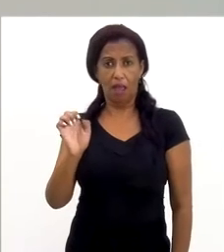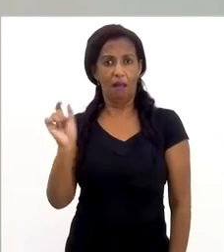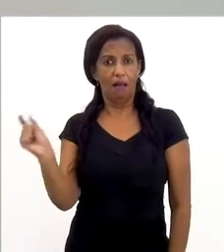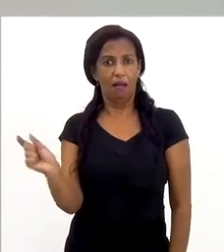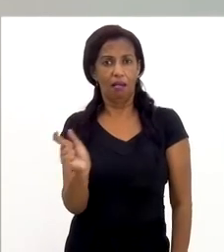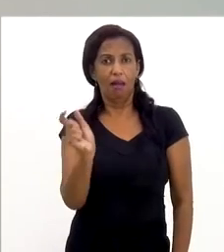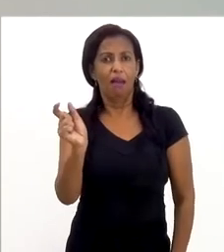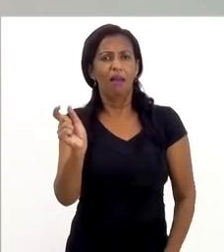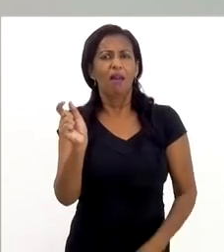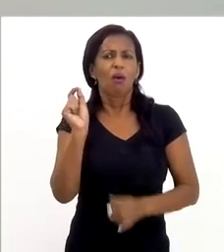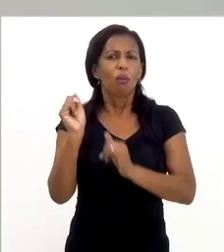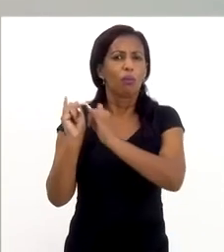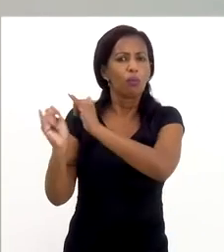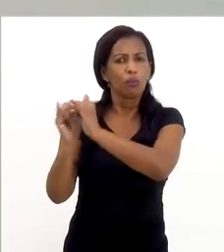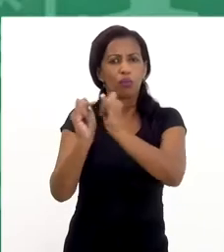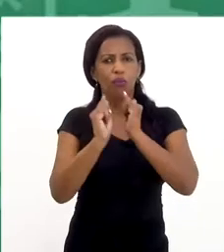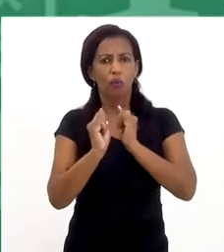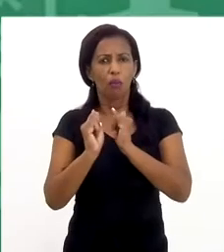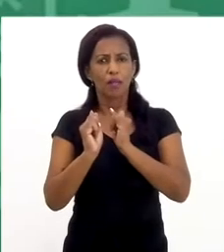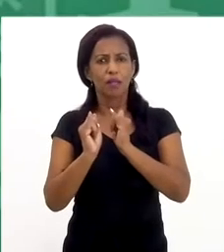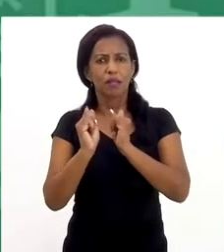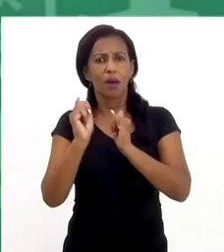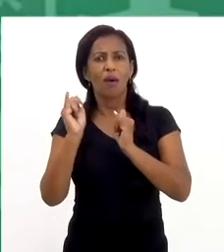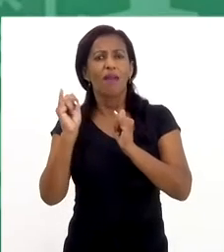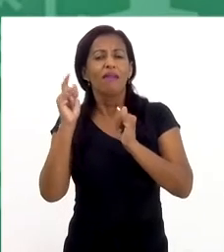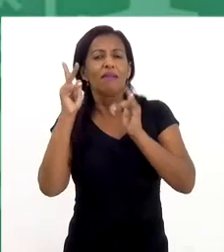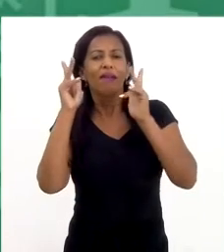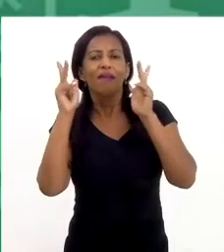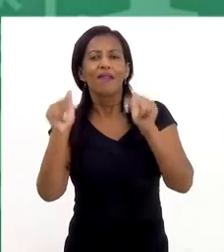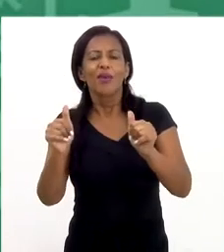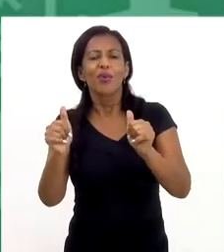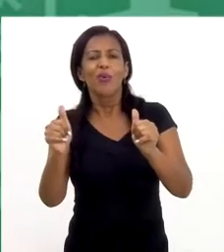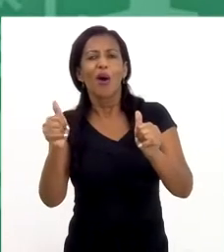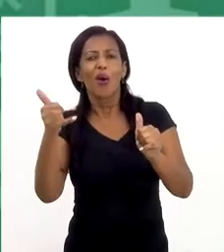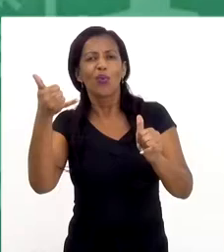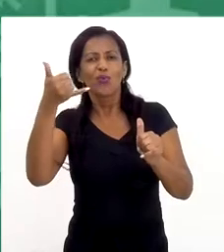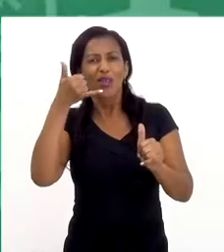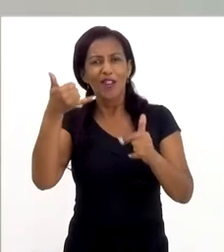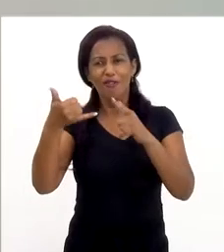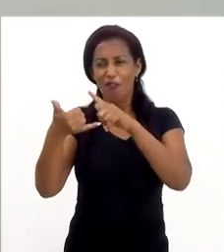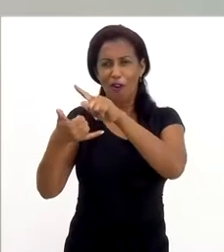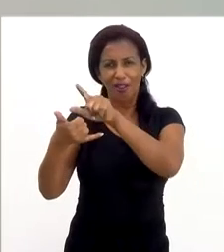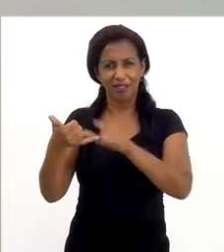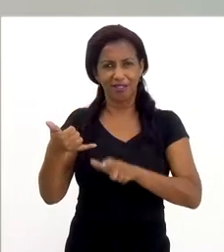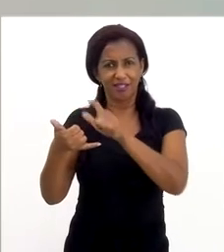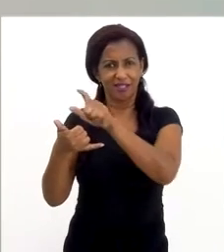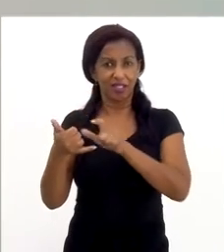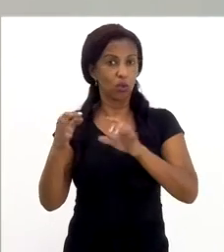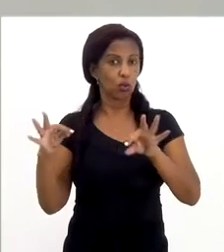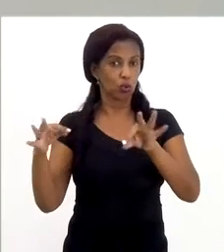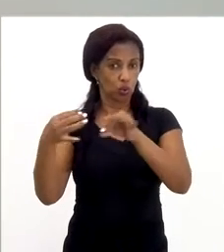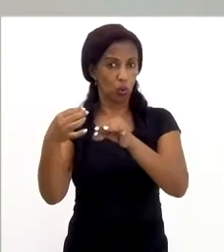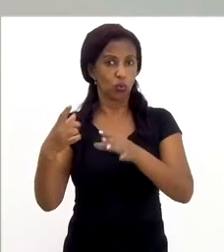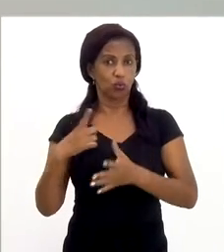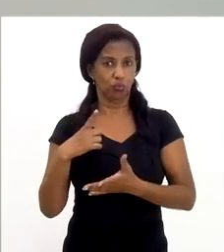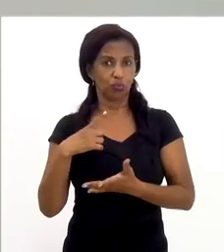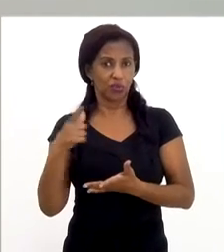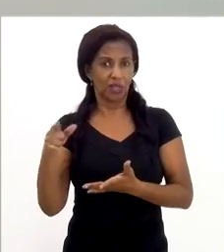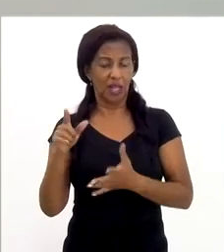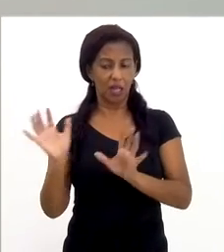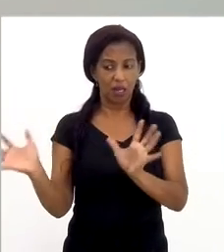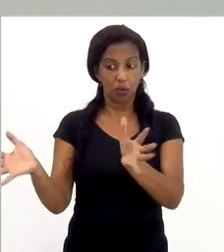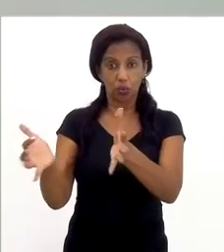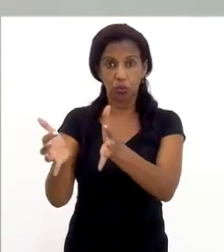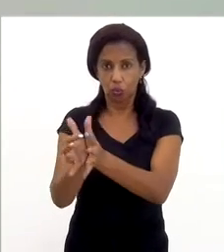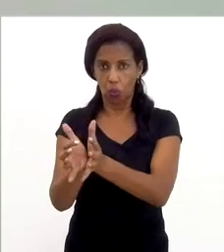meio de um dispositivo móvel de coleta e nada mais é que tinha um smartphone e todos os escolares recebem né estão